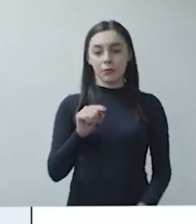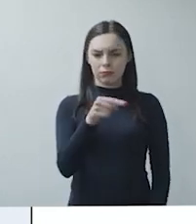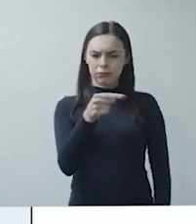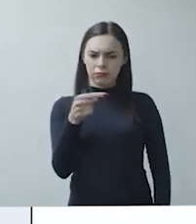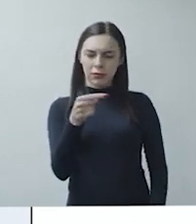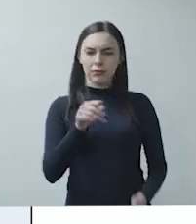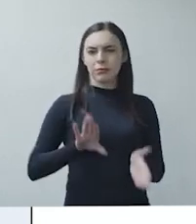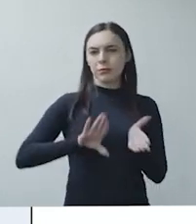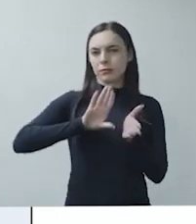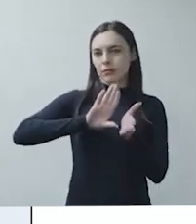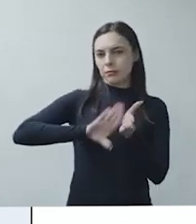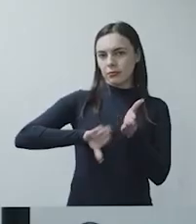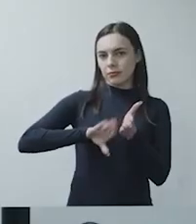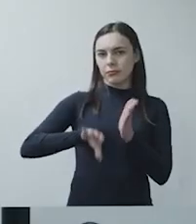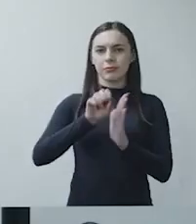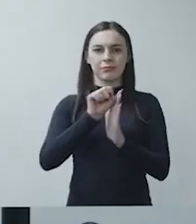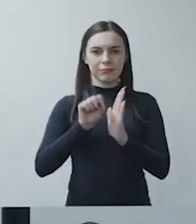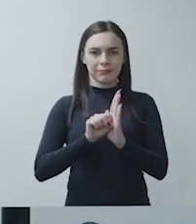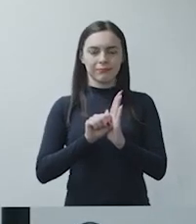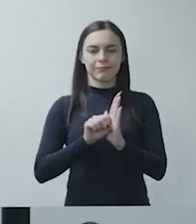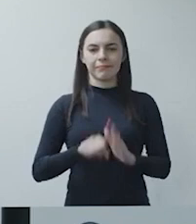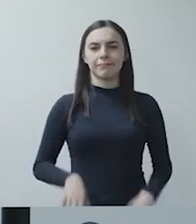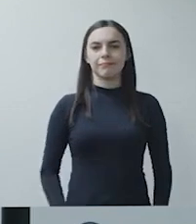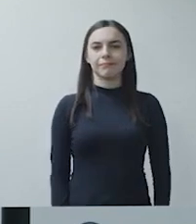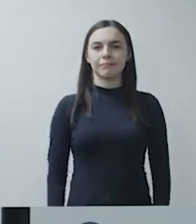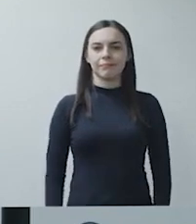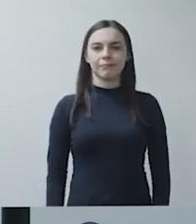que representa o símbolo.